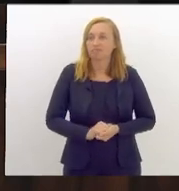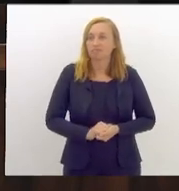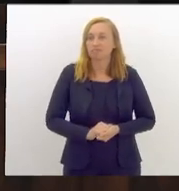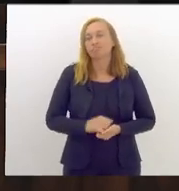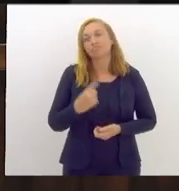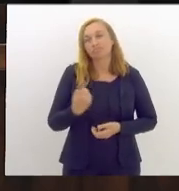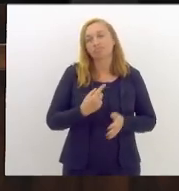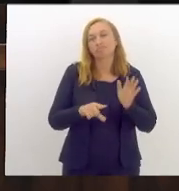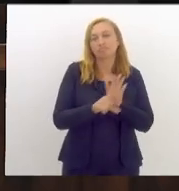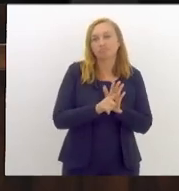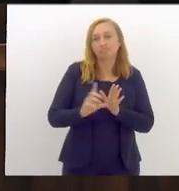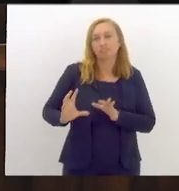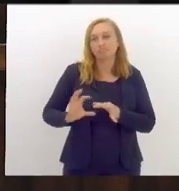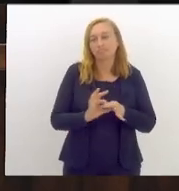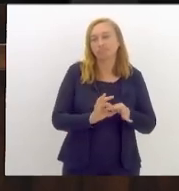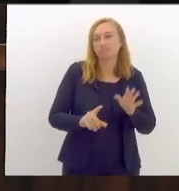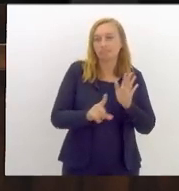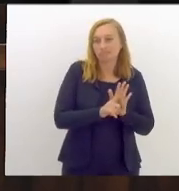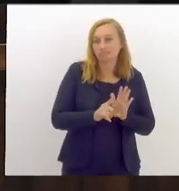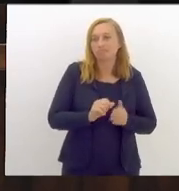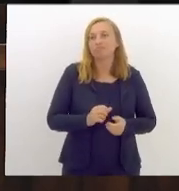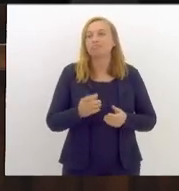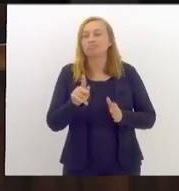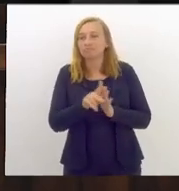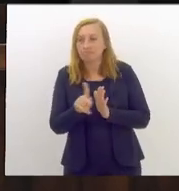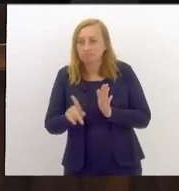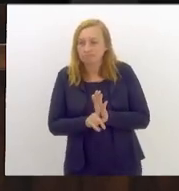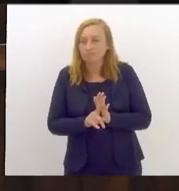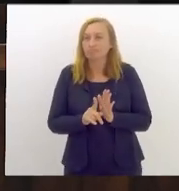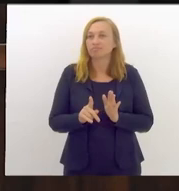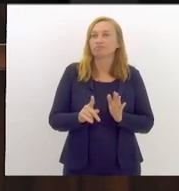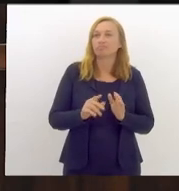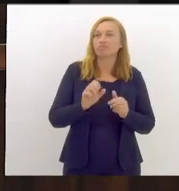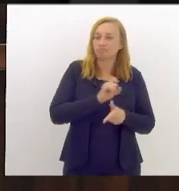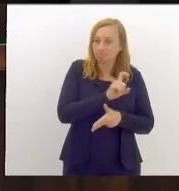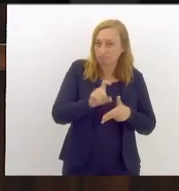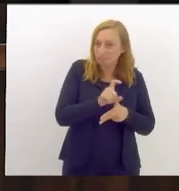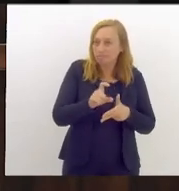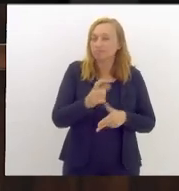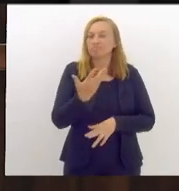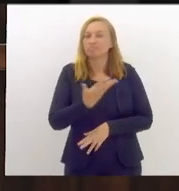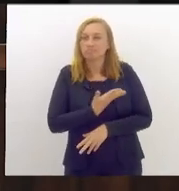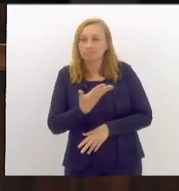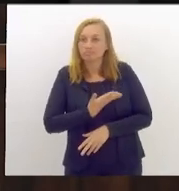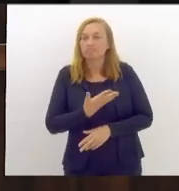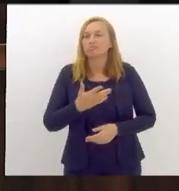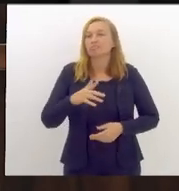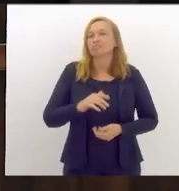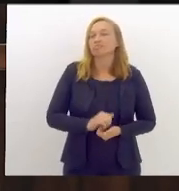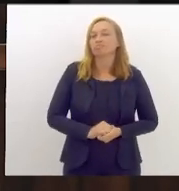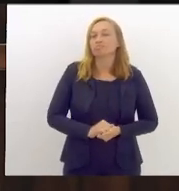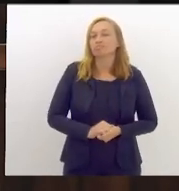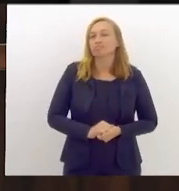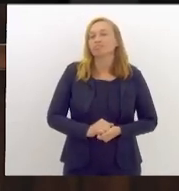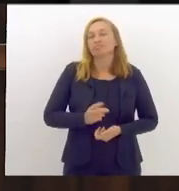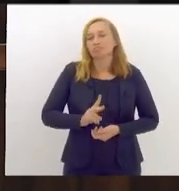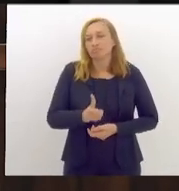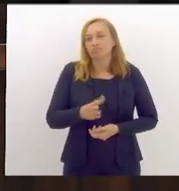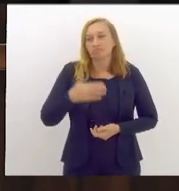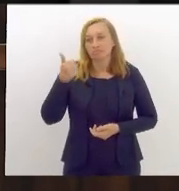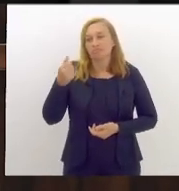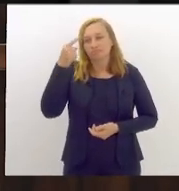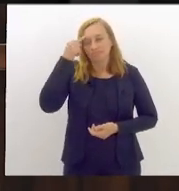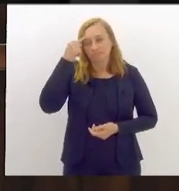com as nossas leis emendando as leis projetos aqui do executivo dos amigos dos colegas sempre melhor